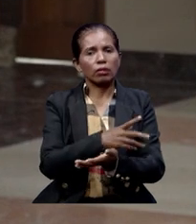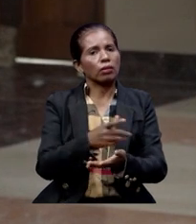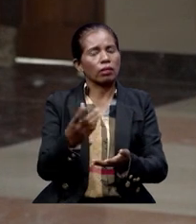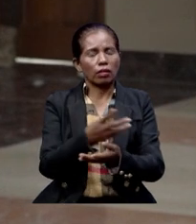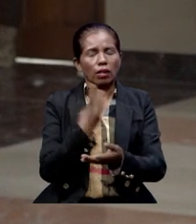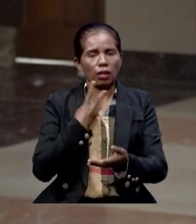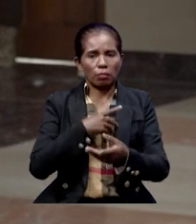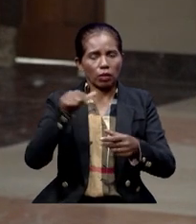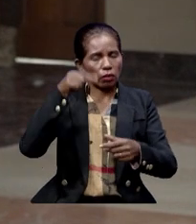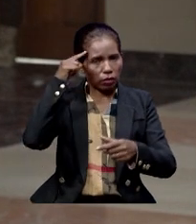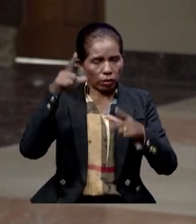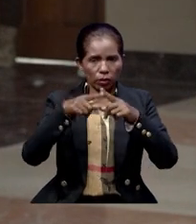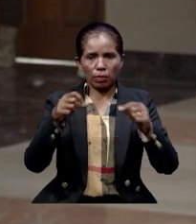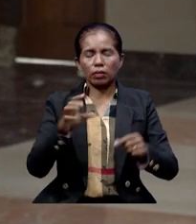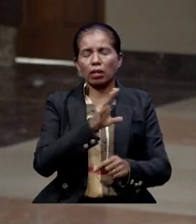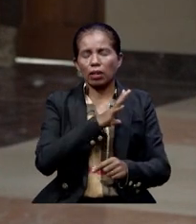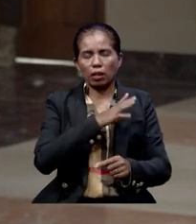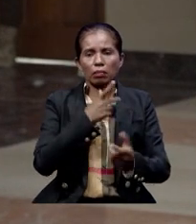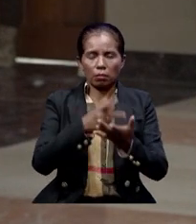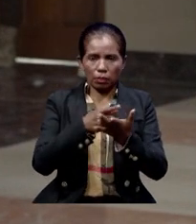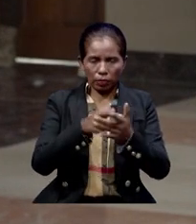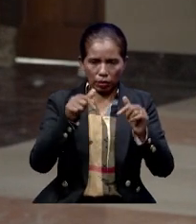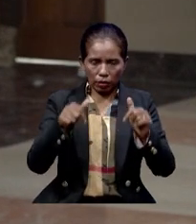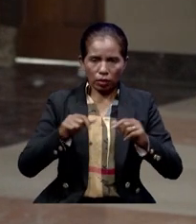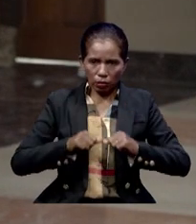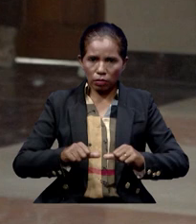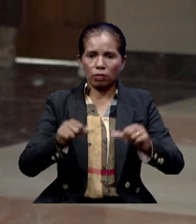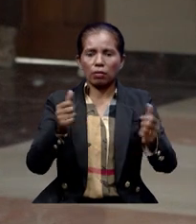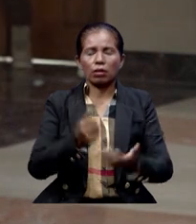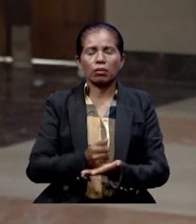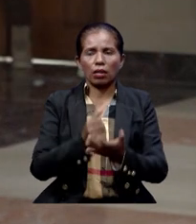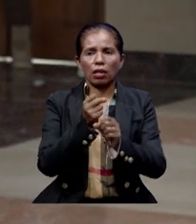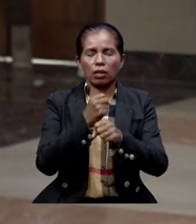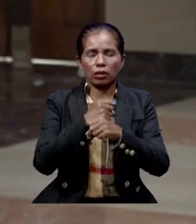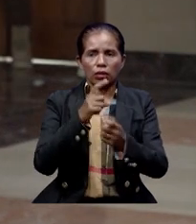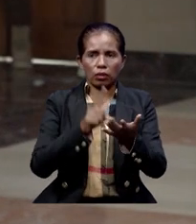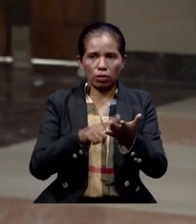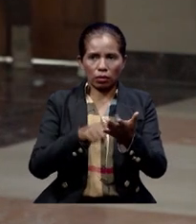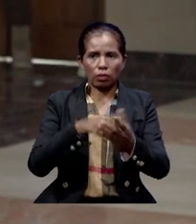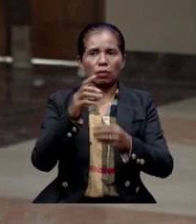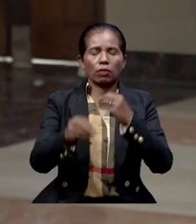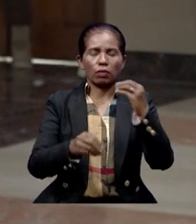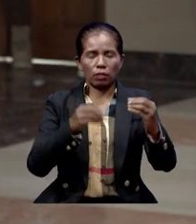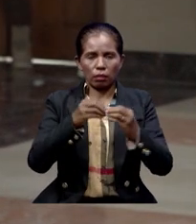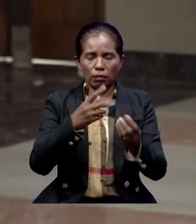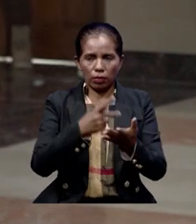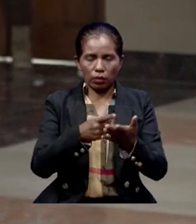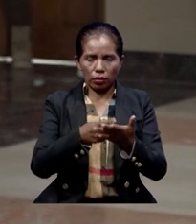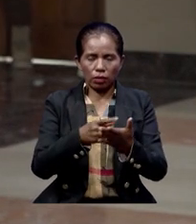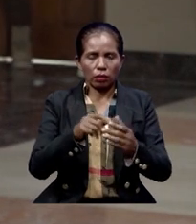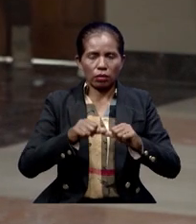governo do Japão, se tem uma proposta, né? A continuar a discussão sobre a continuar o